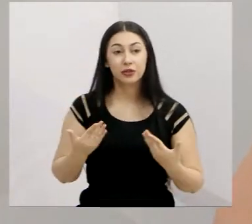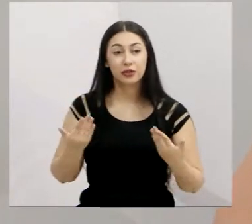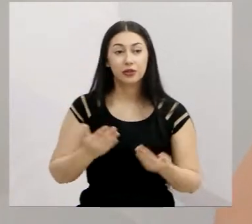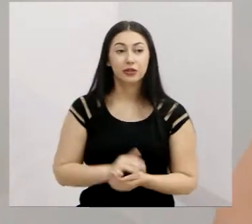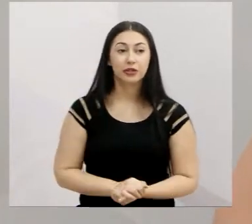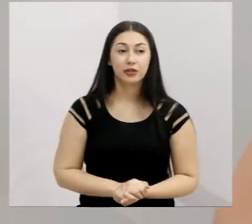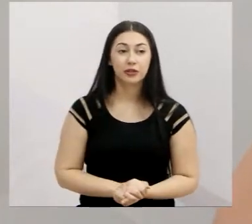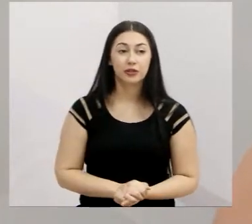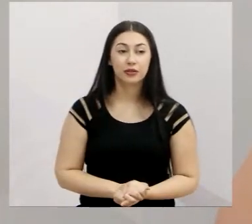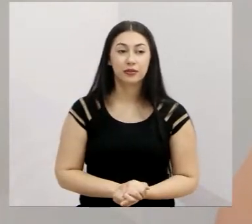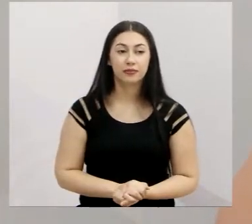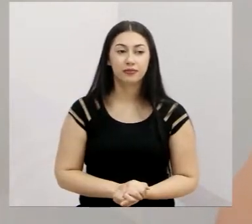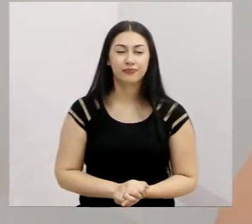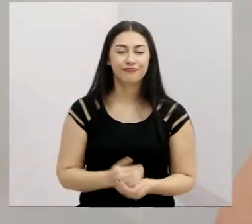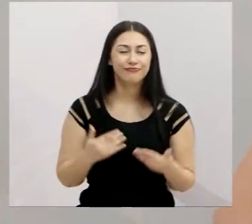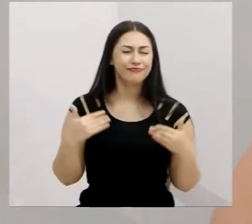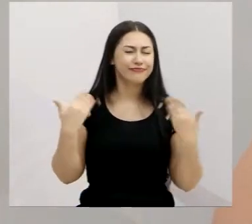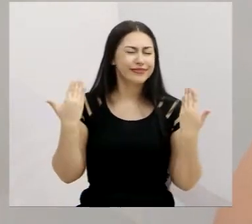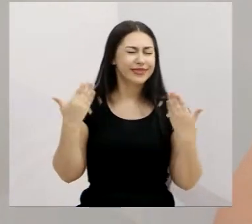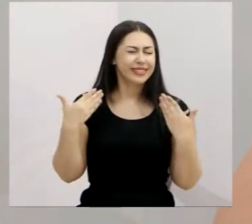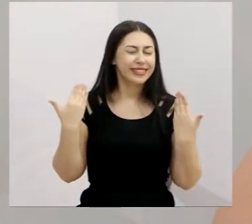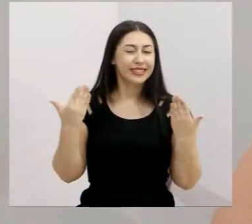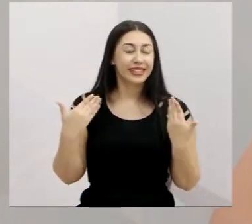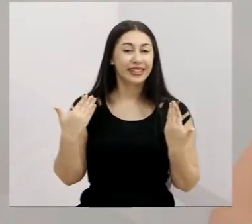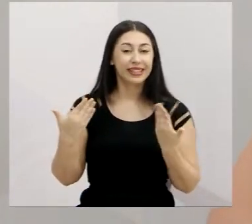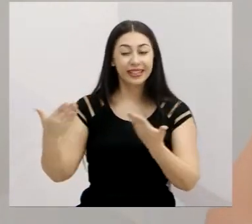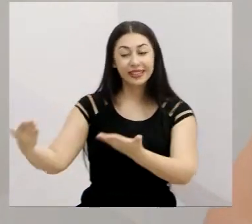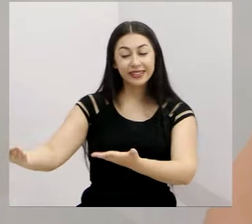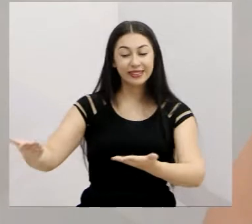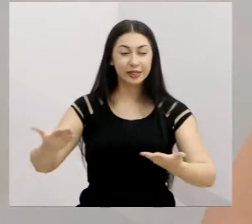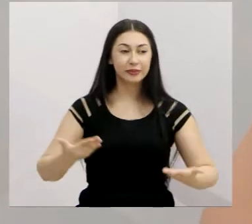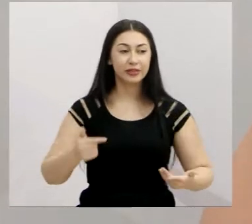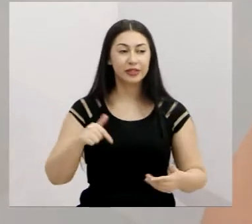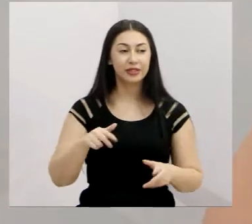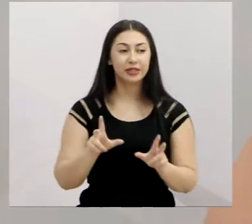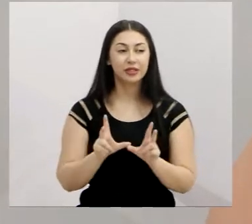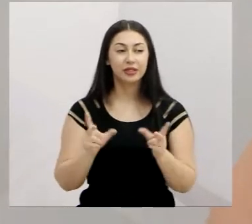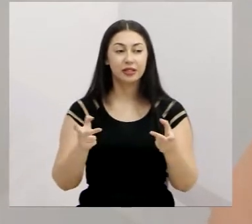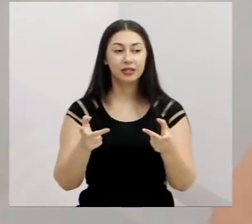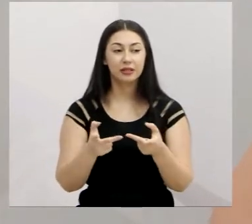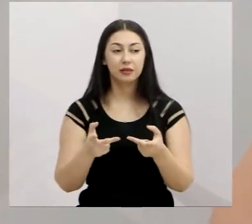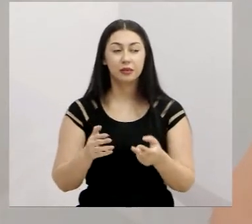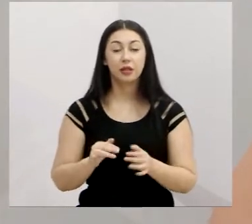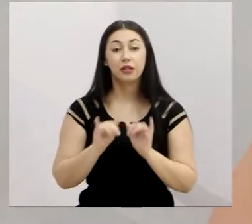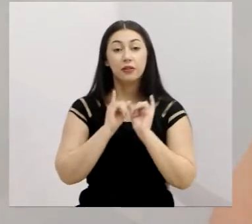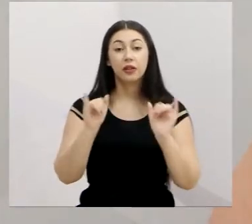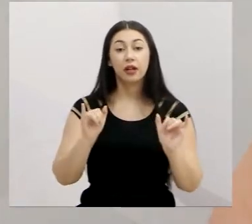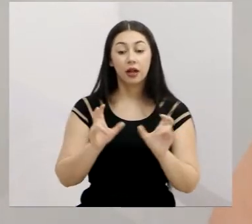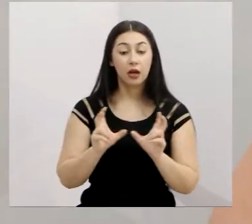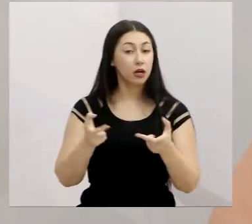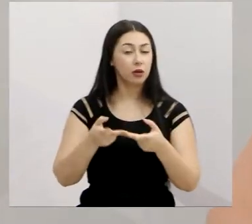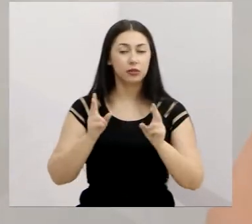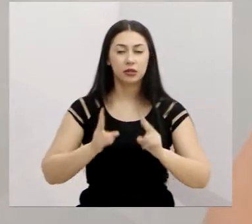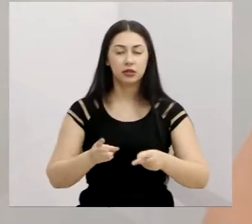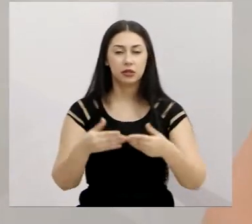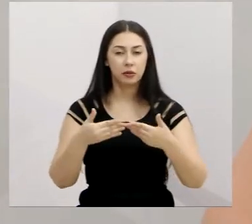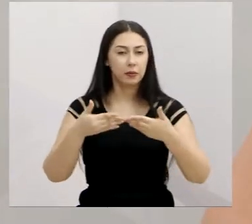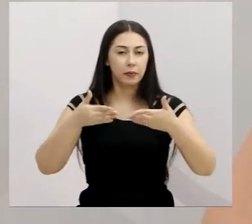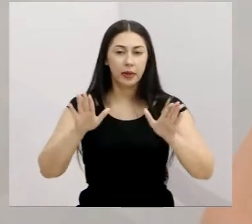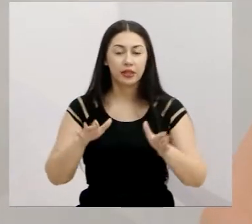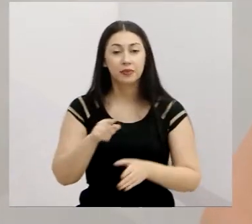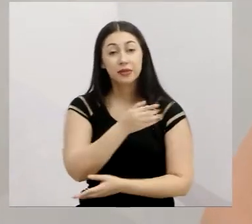é com imensa alegria recebê-las aqui nessa casa e dizer que essa casa estará sempre aberta